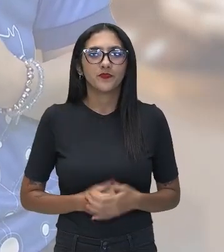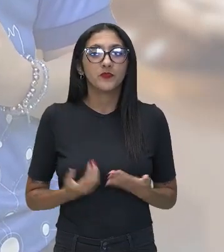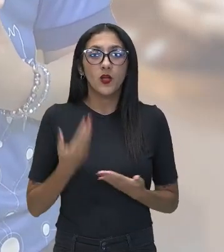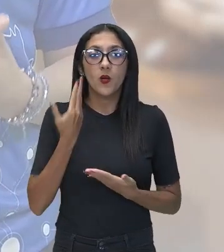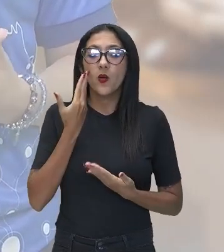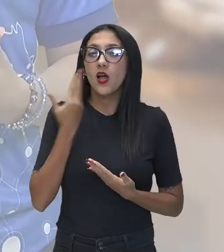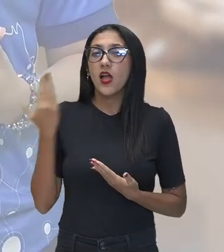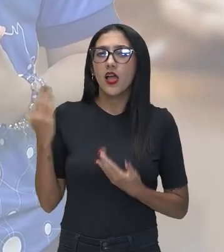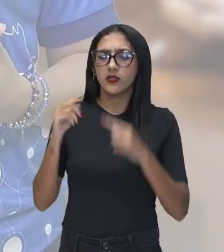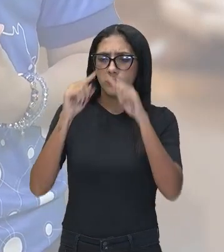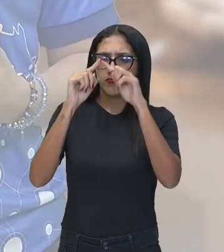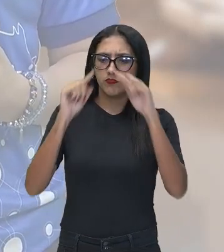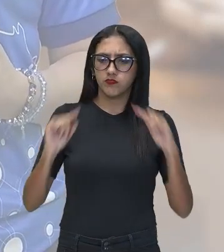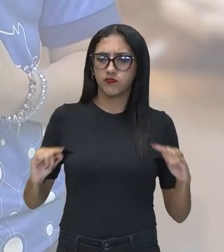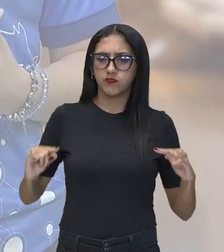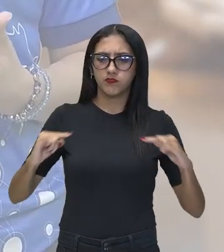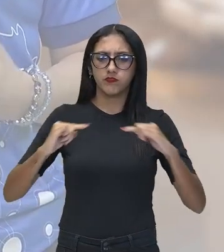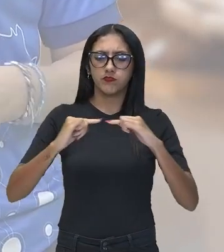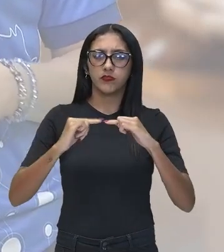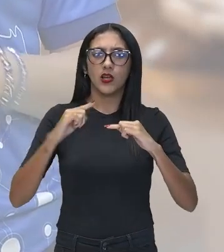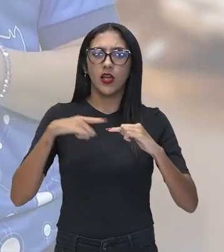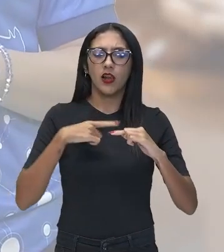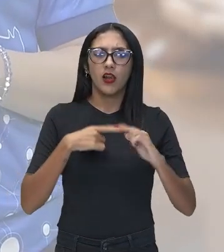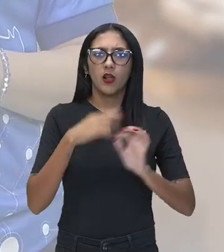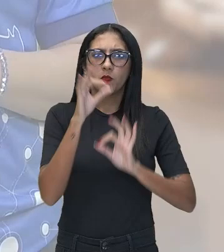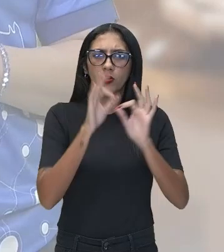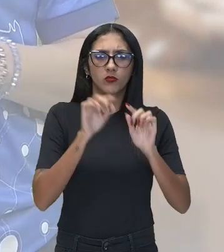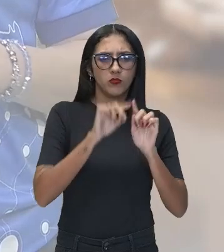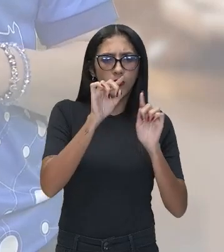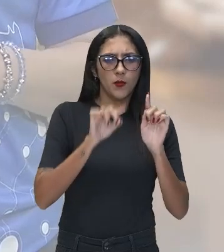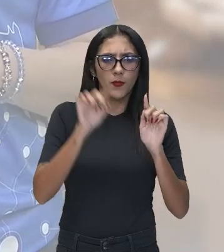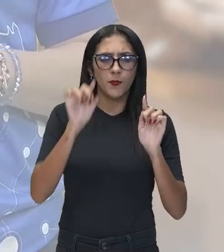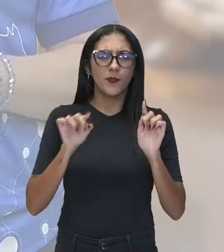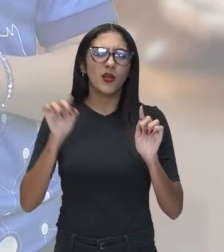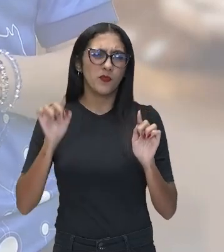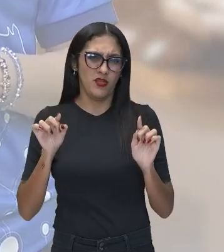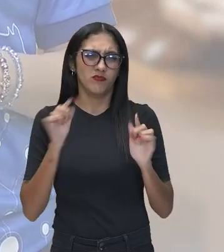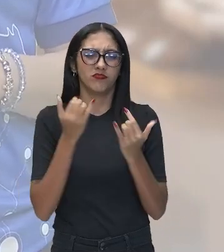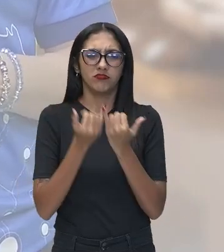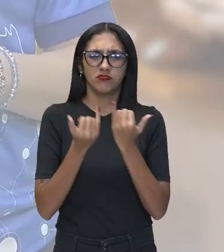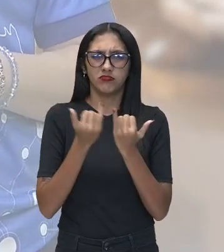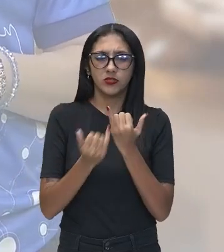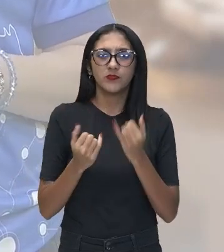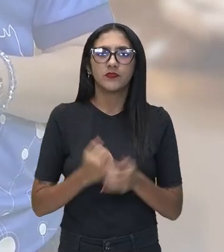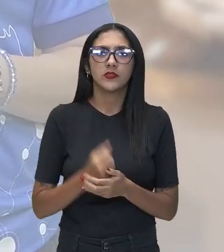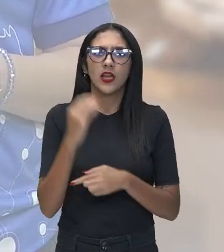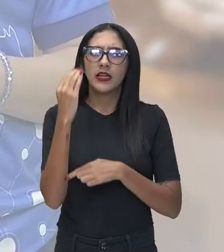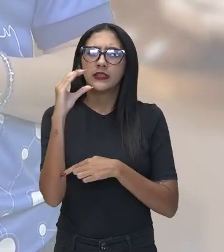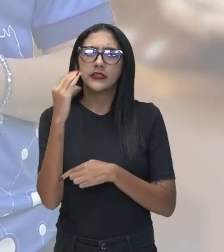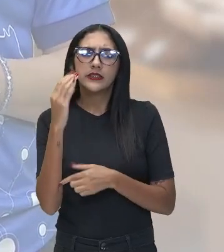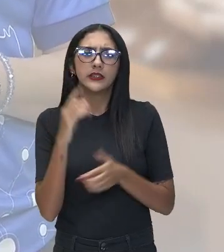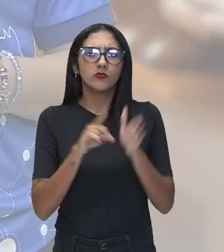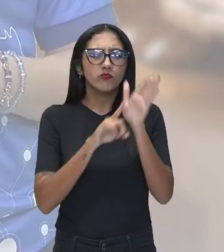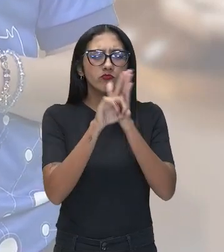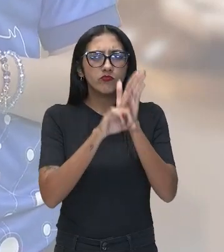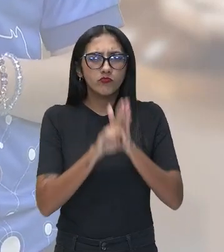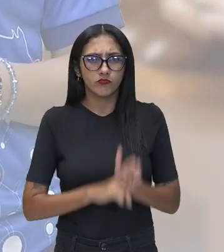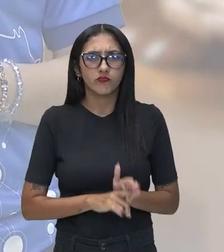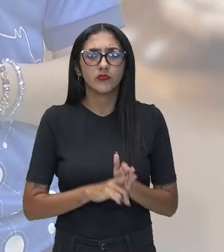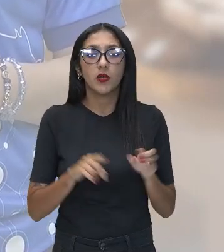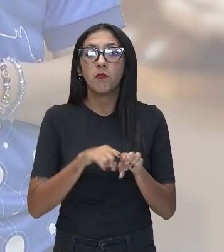pirâmide alimentar, ela é um gráfico que os cientistas, na verdade, muito utilizado